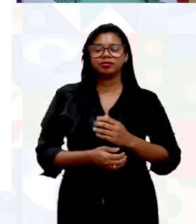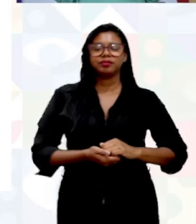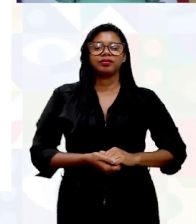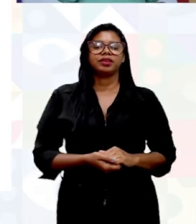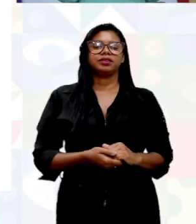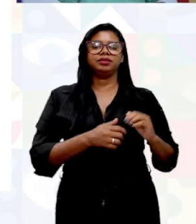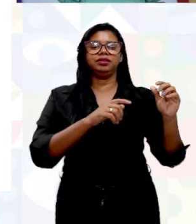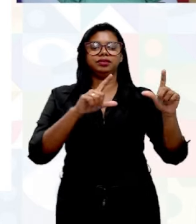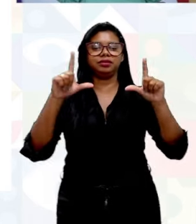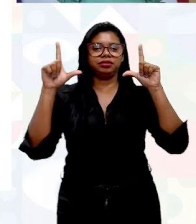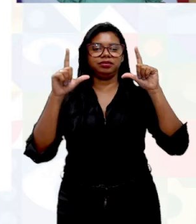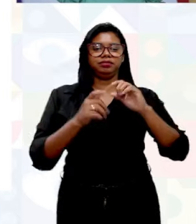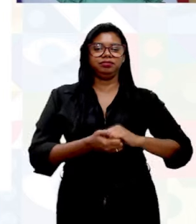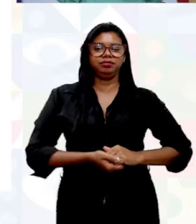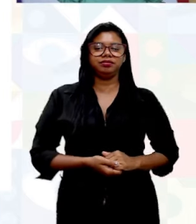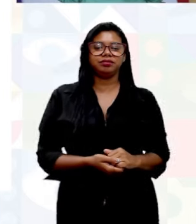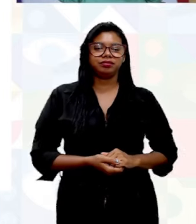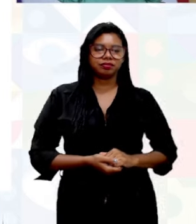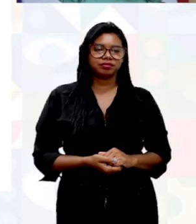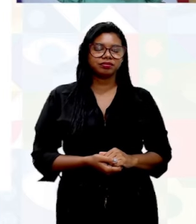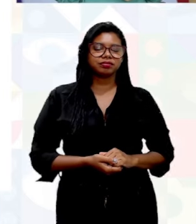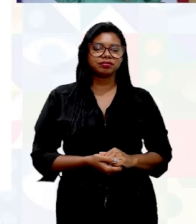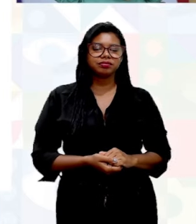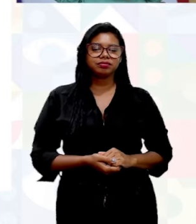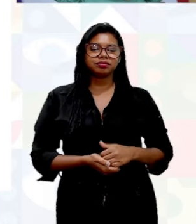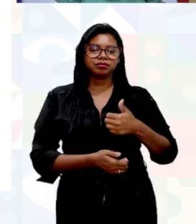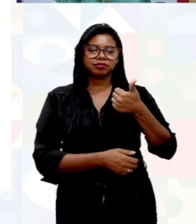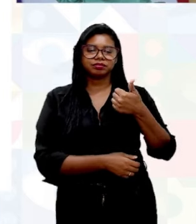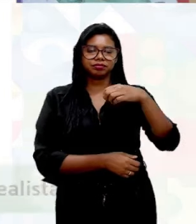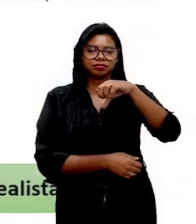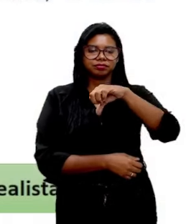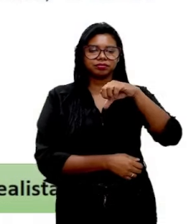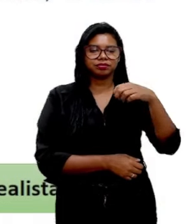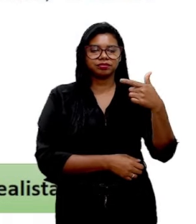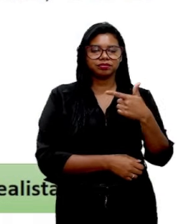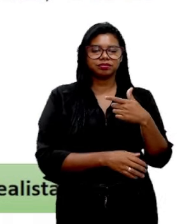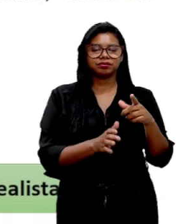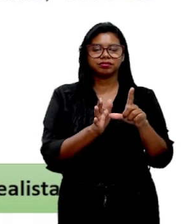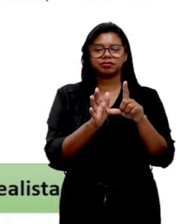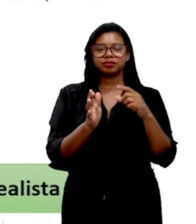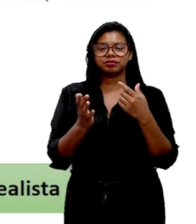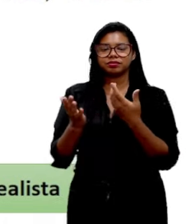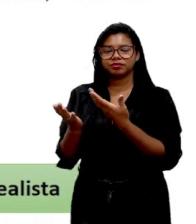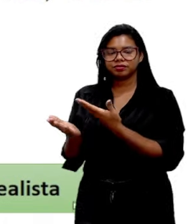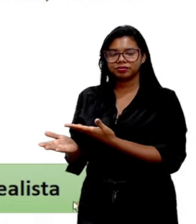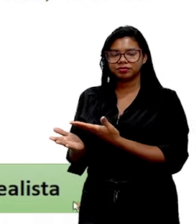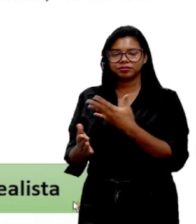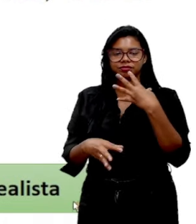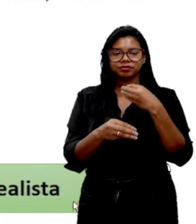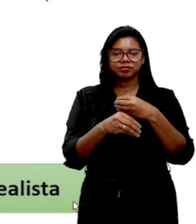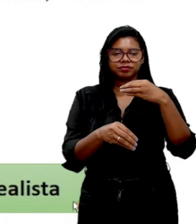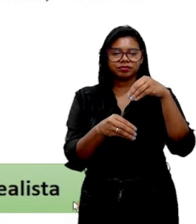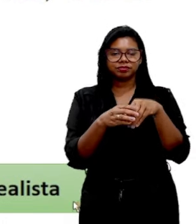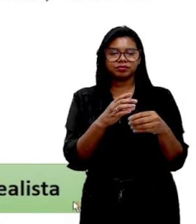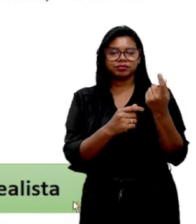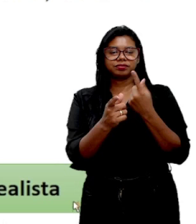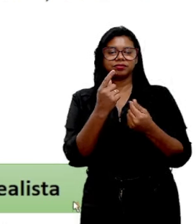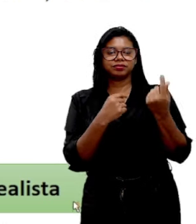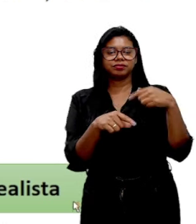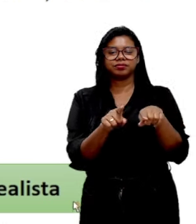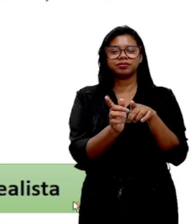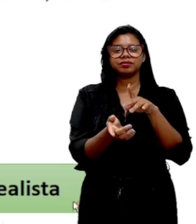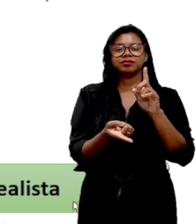slide. De acordo com Oliveira, 1992, antes de entrar em uma negociação,